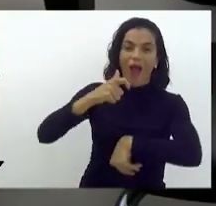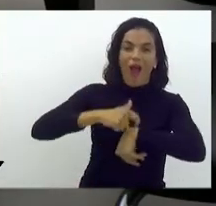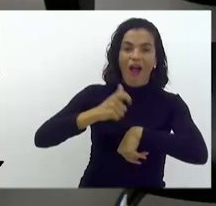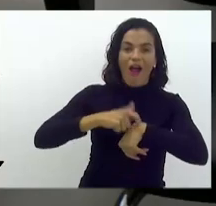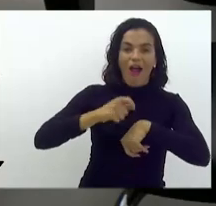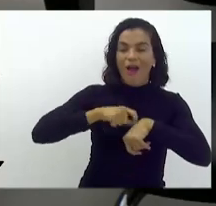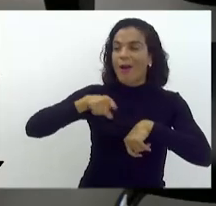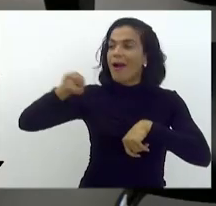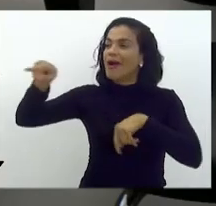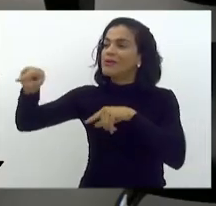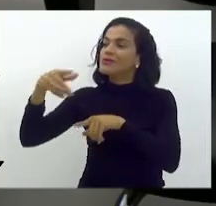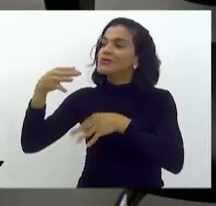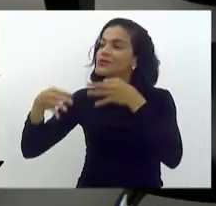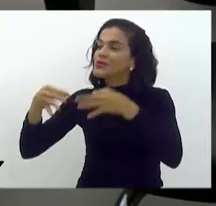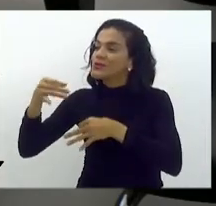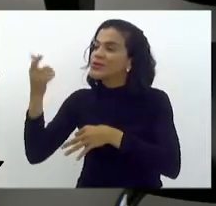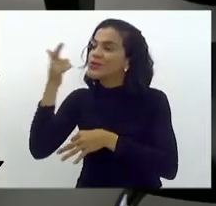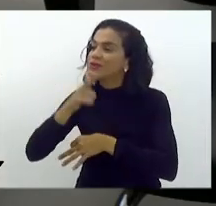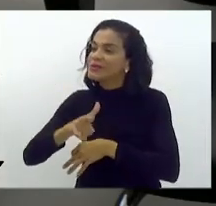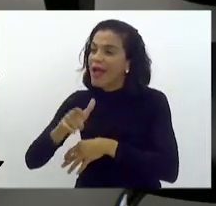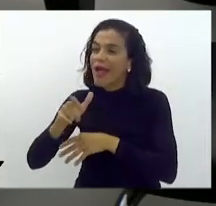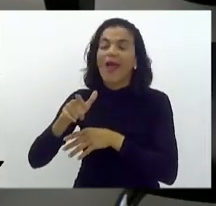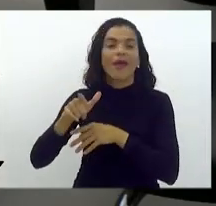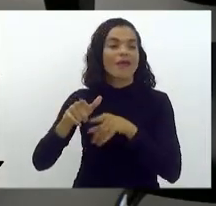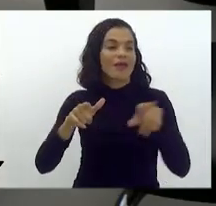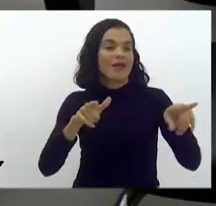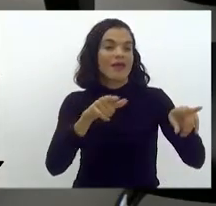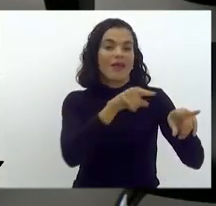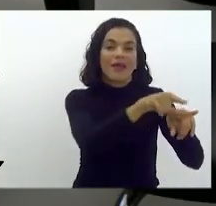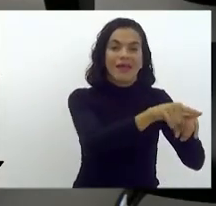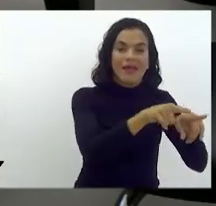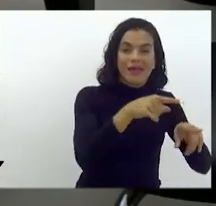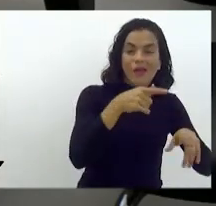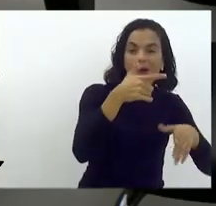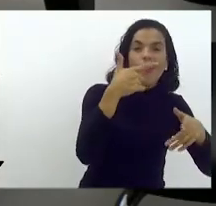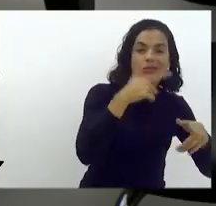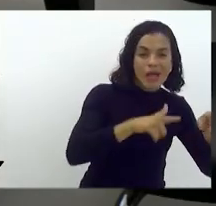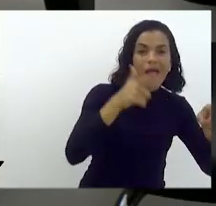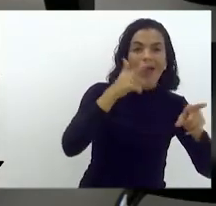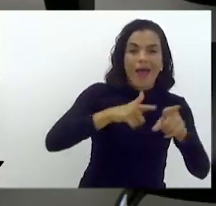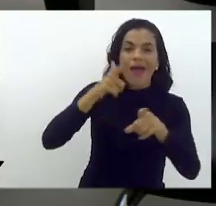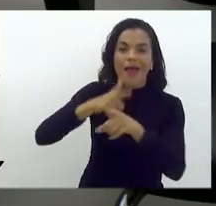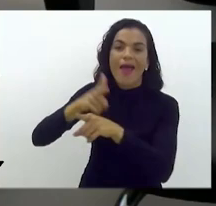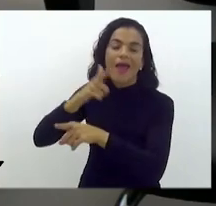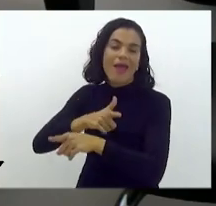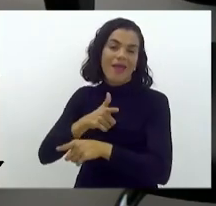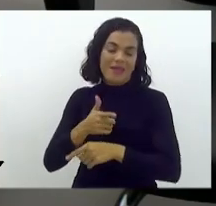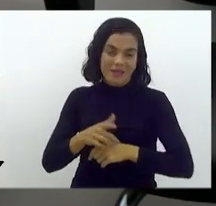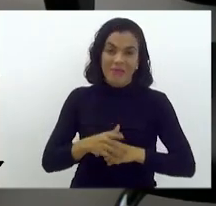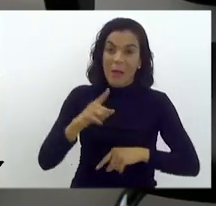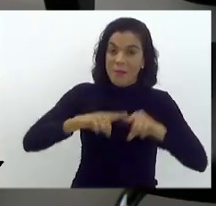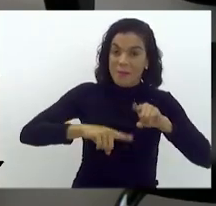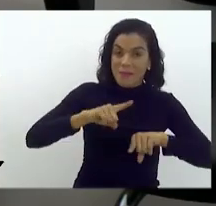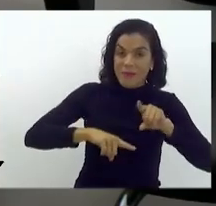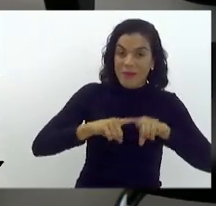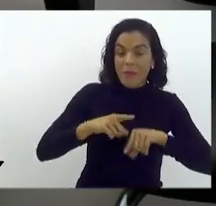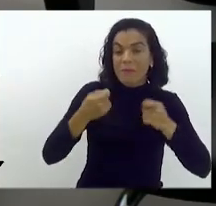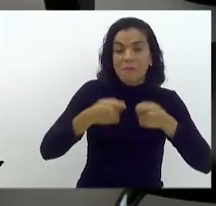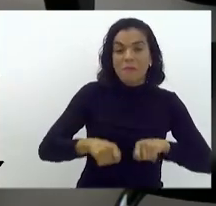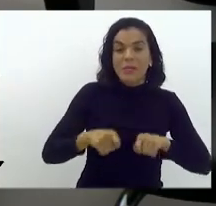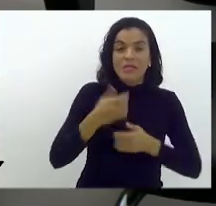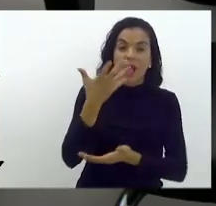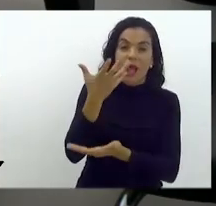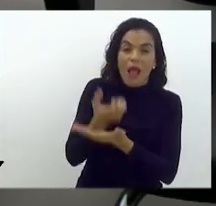o juiz consegue por meio do cartório baixar também esse laudo lá e tem acesso a esse material Sem